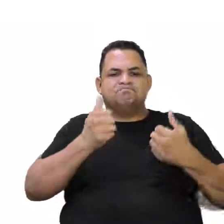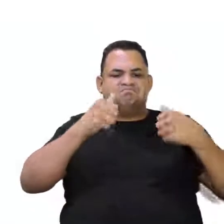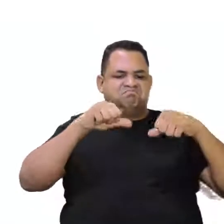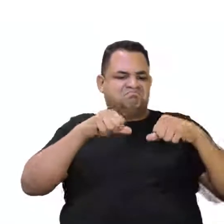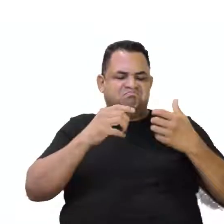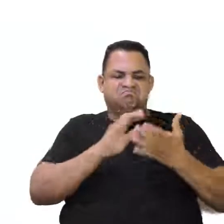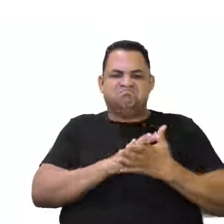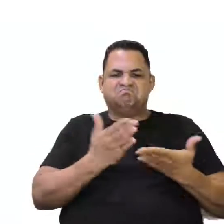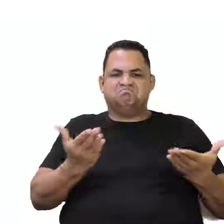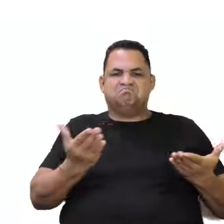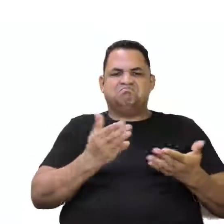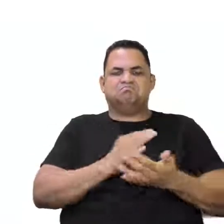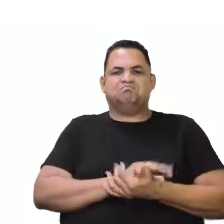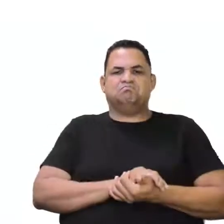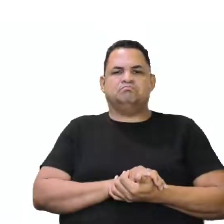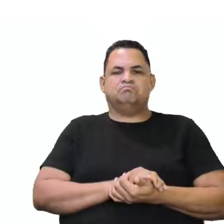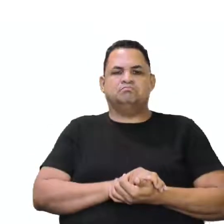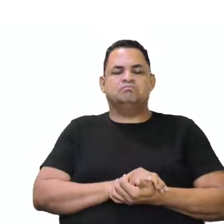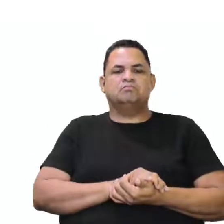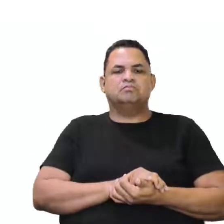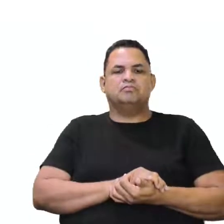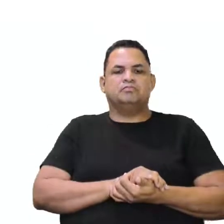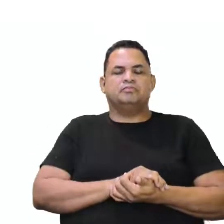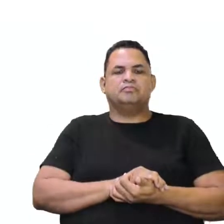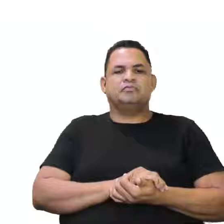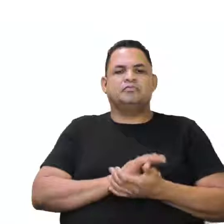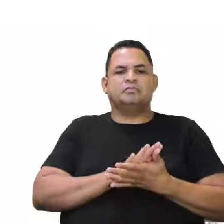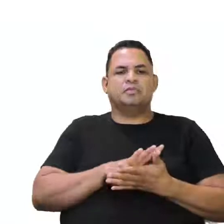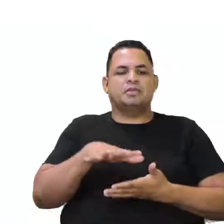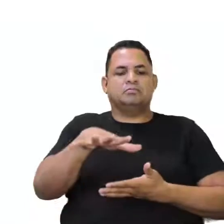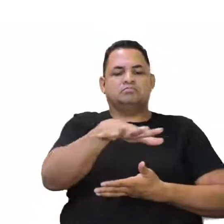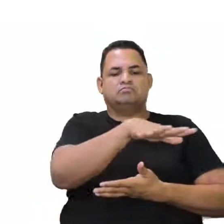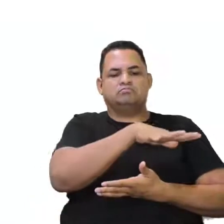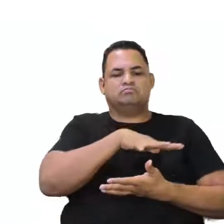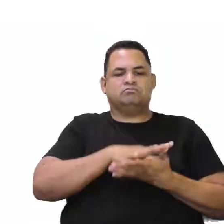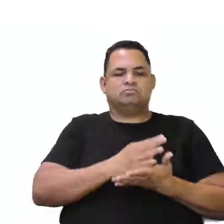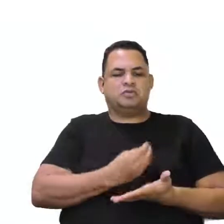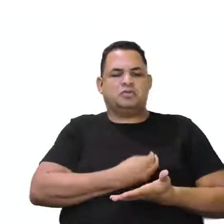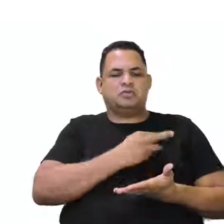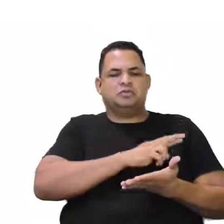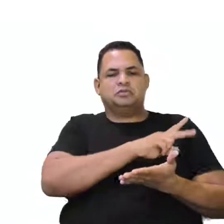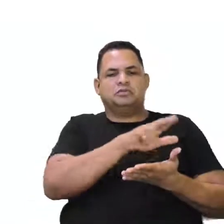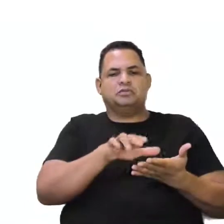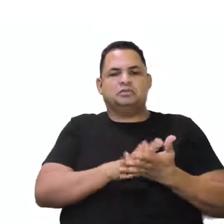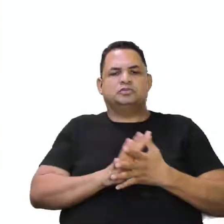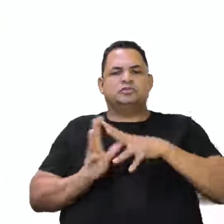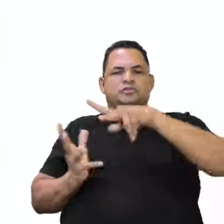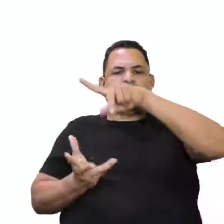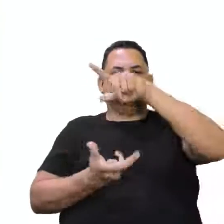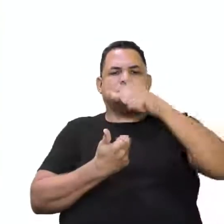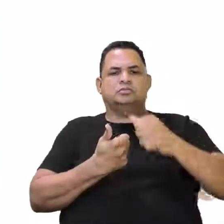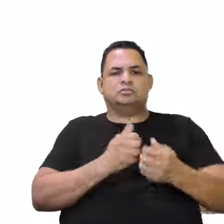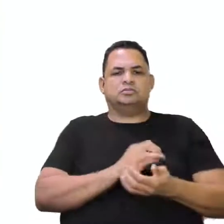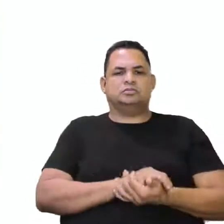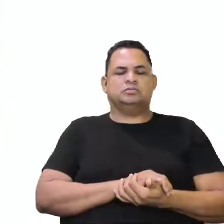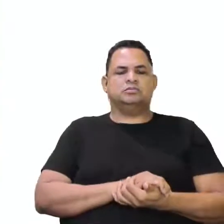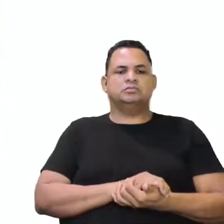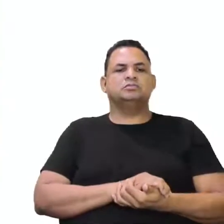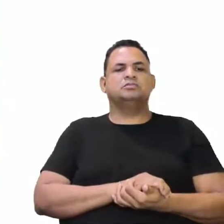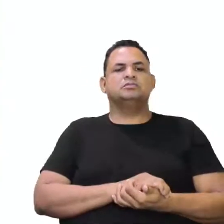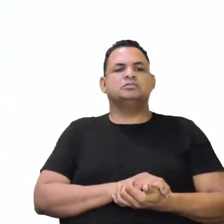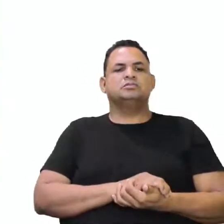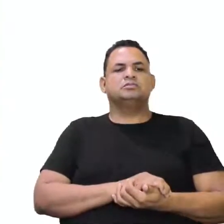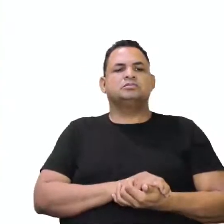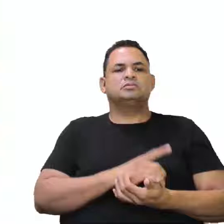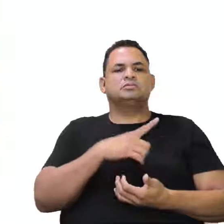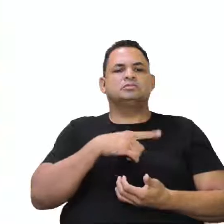é 100%. Imaginem, é o maior bioma do planeta, né? Tá? Vamos lá.